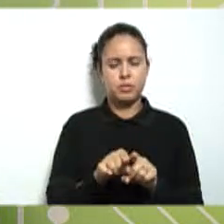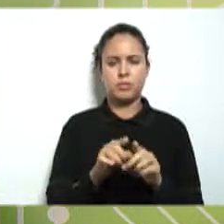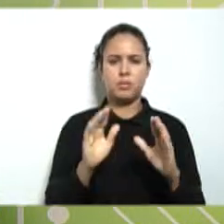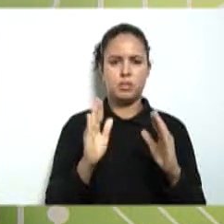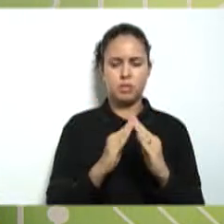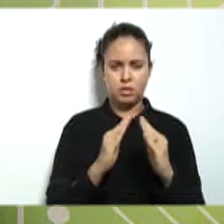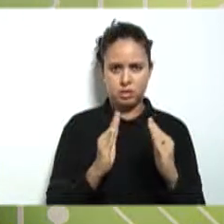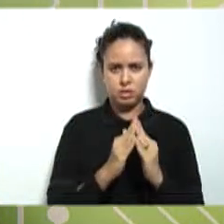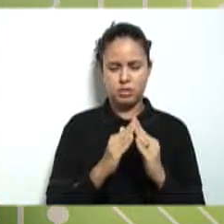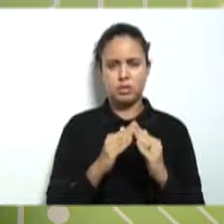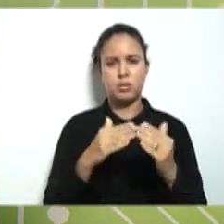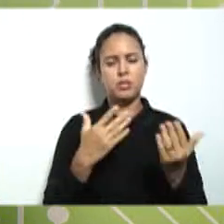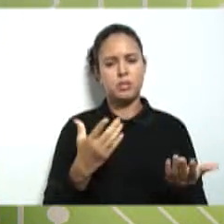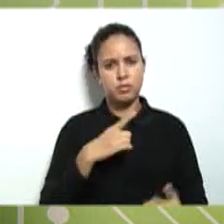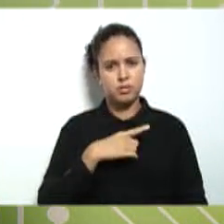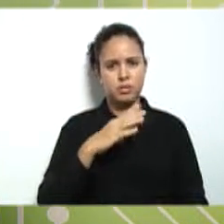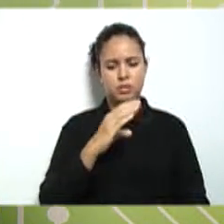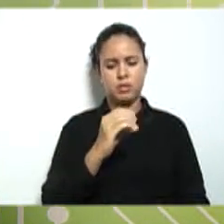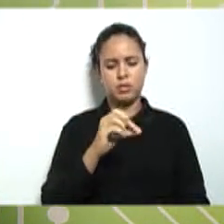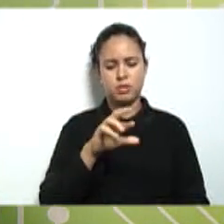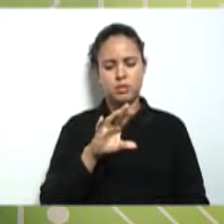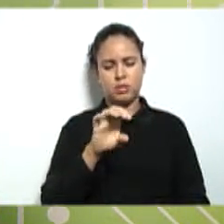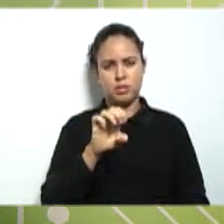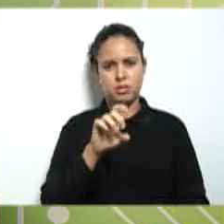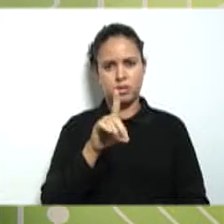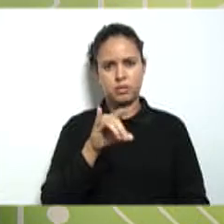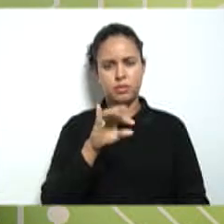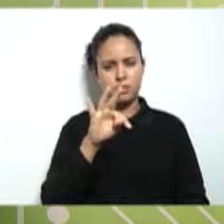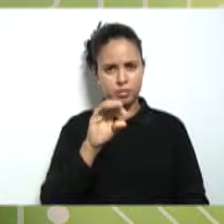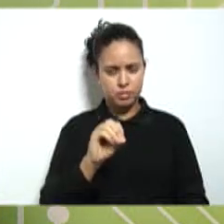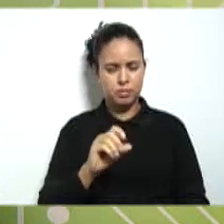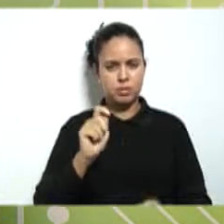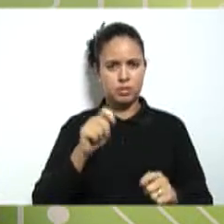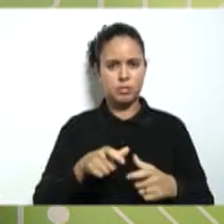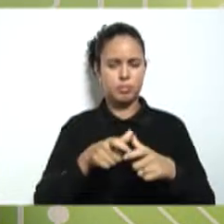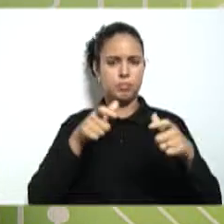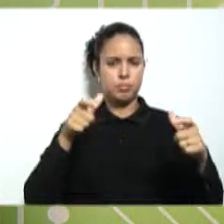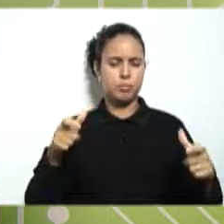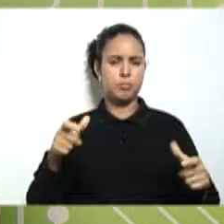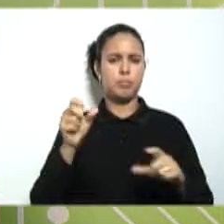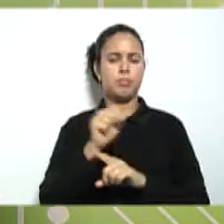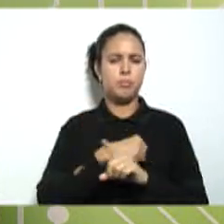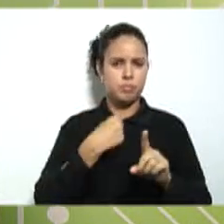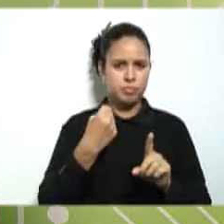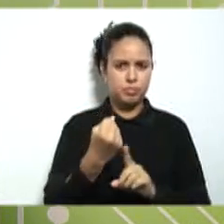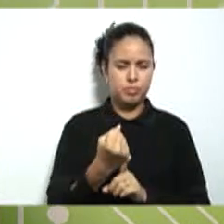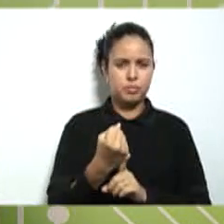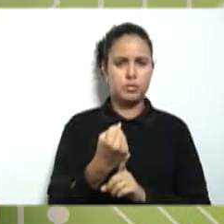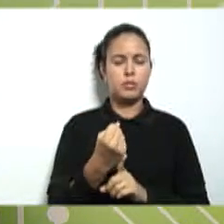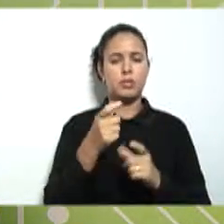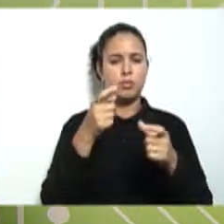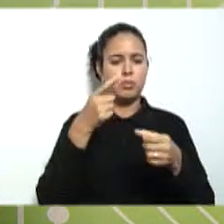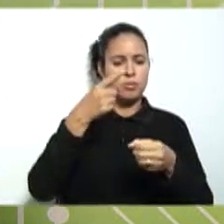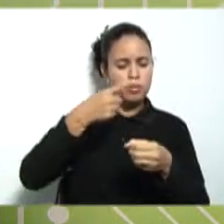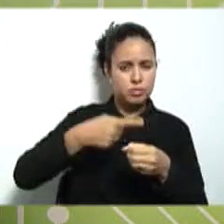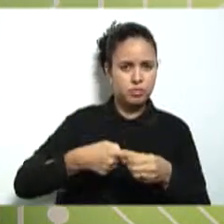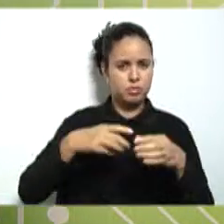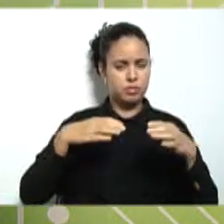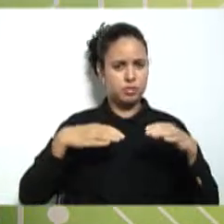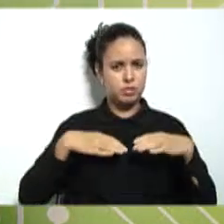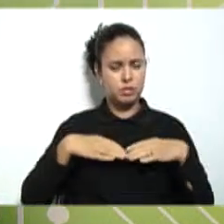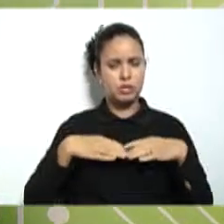crédito possibilita muito sucesso financeiro, econômico, social para uma cidade que não tem bancos, ela tem muito menos chances